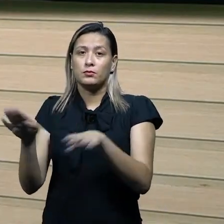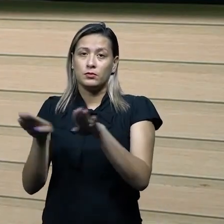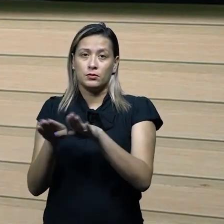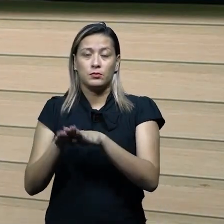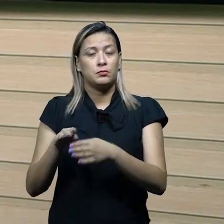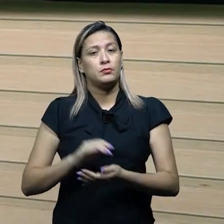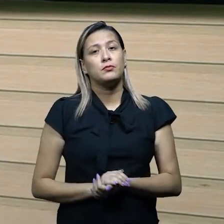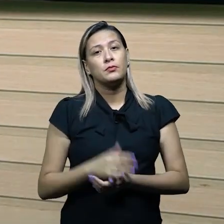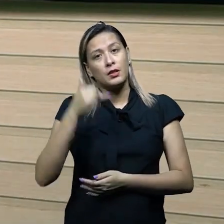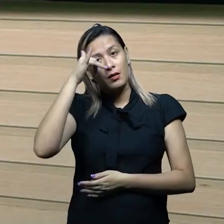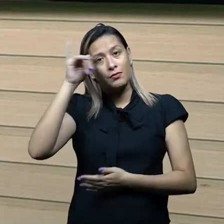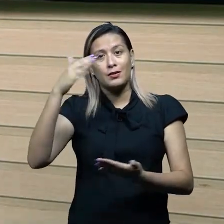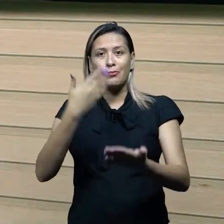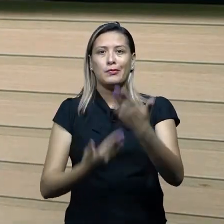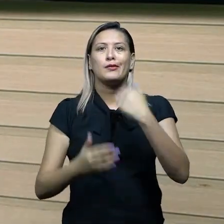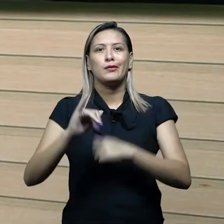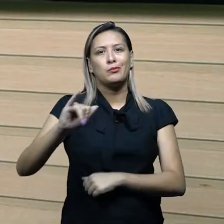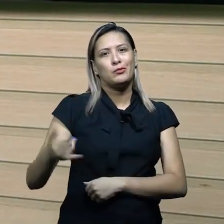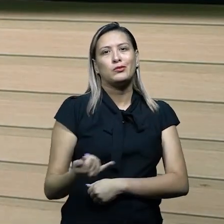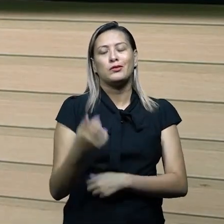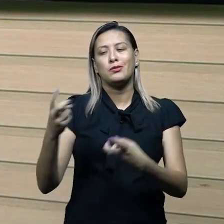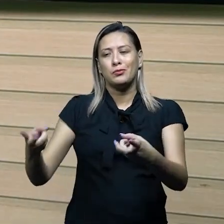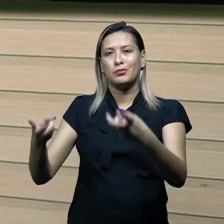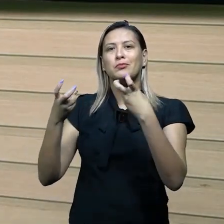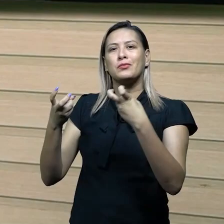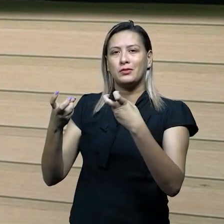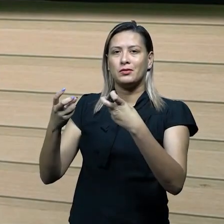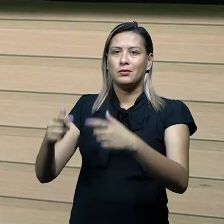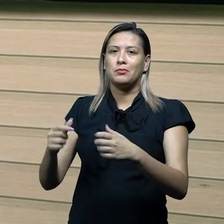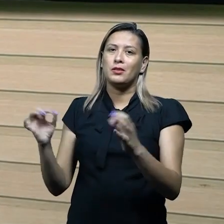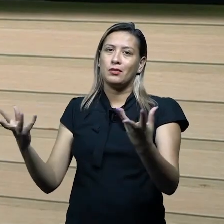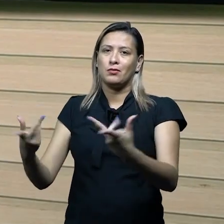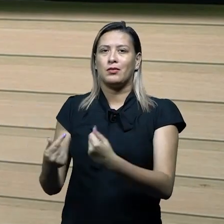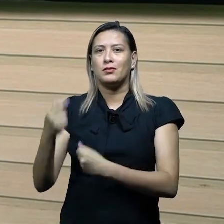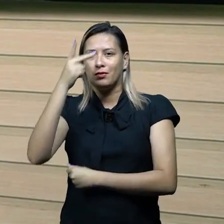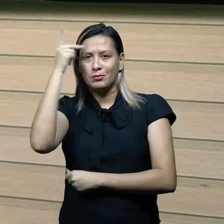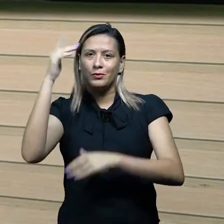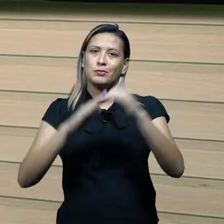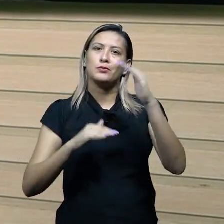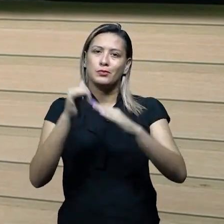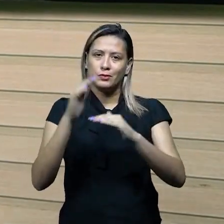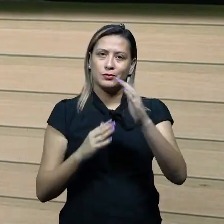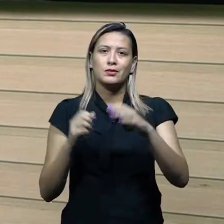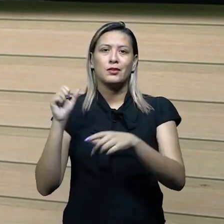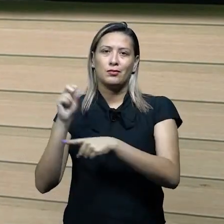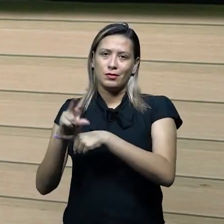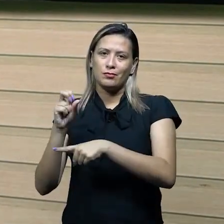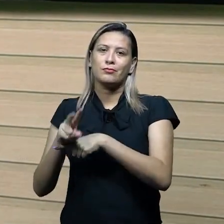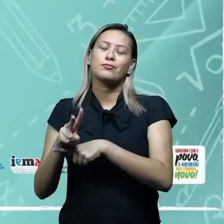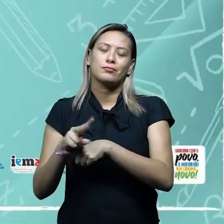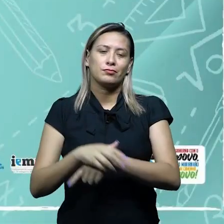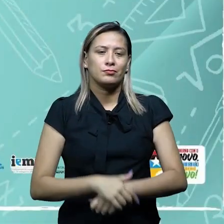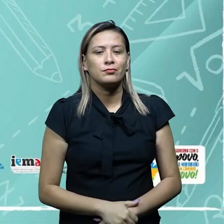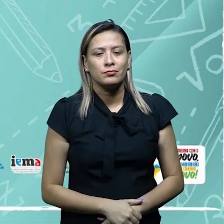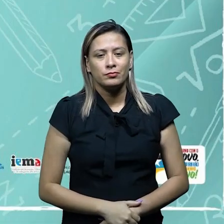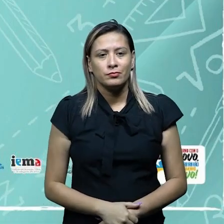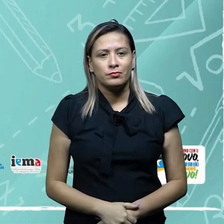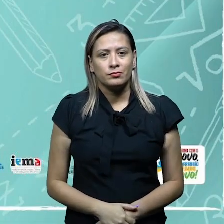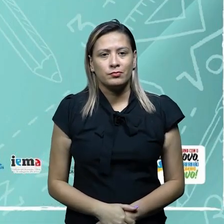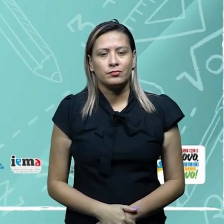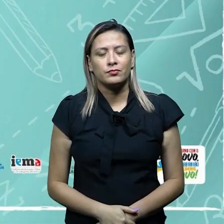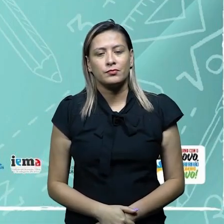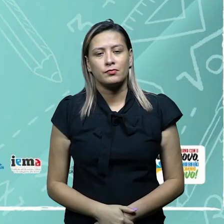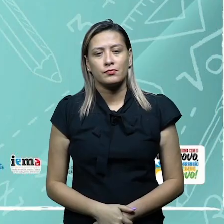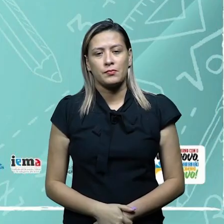perguntas pertinentes e os testes também, para você não perder a oportunidade de realmente identificar o potencial daquele candidato à vaga. E